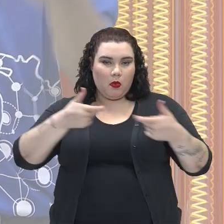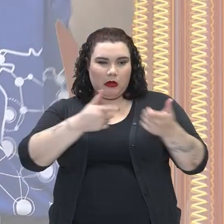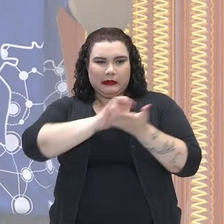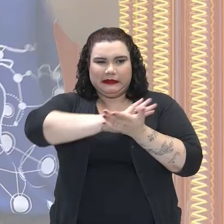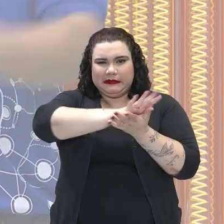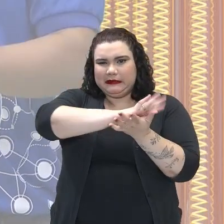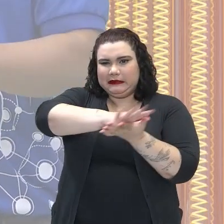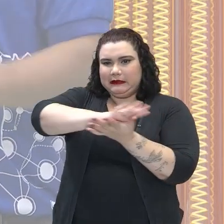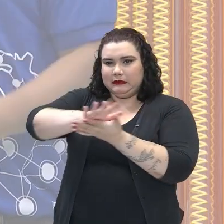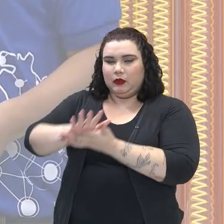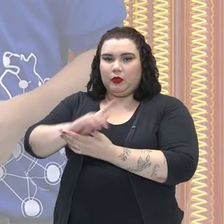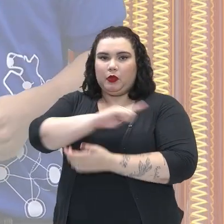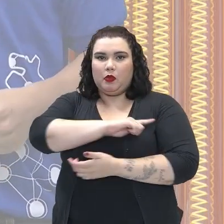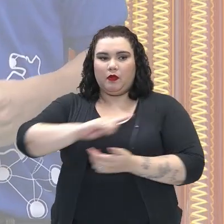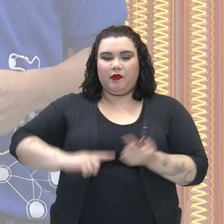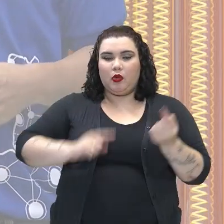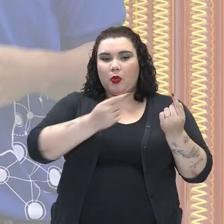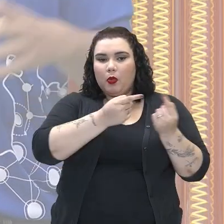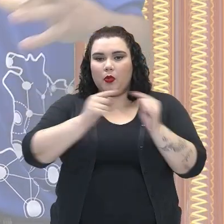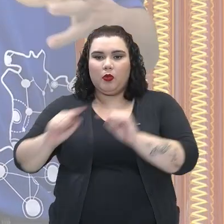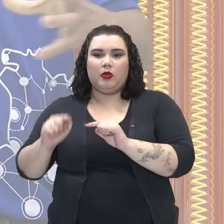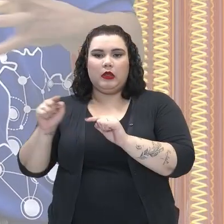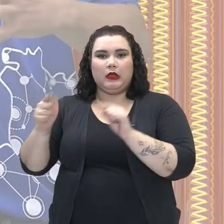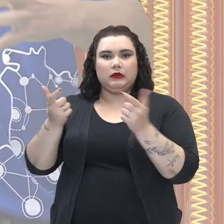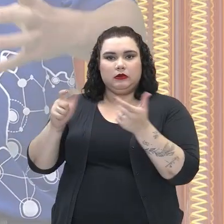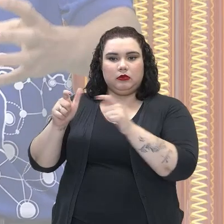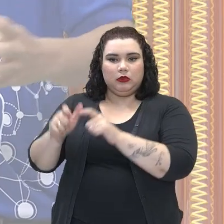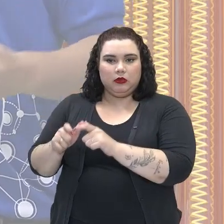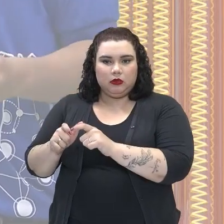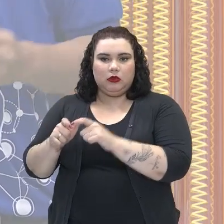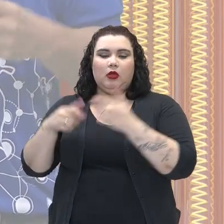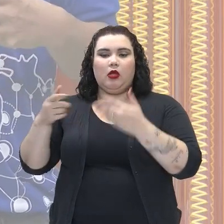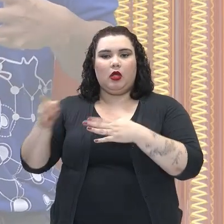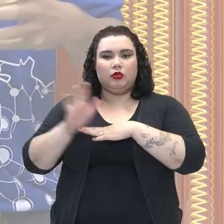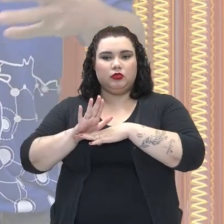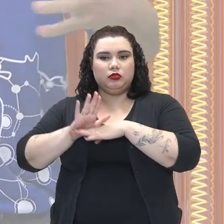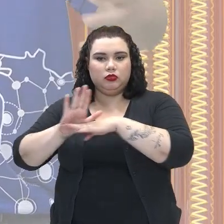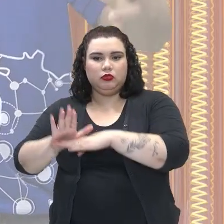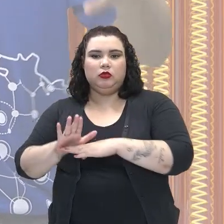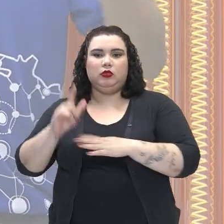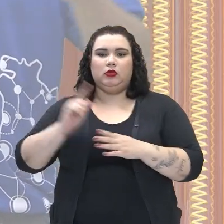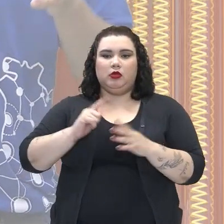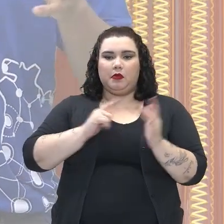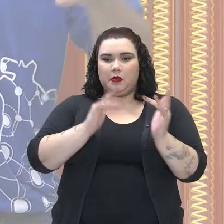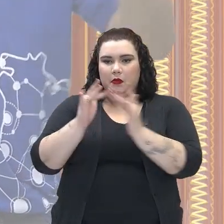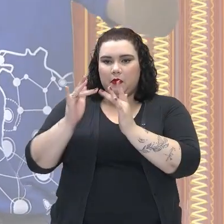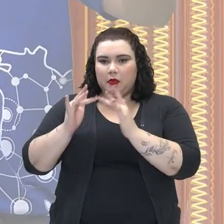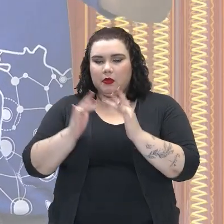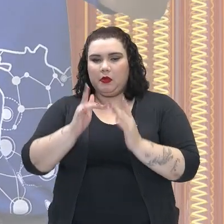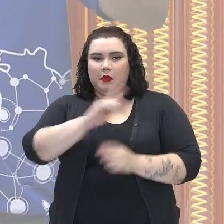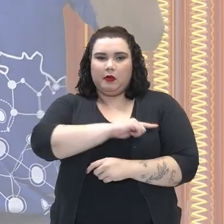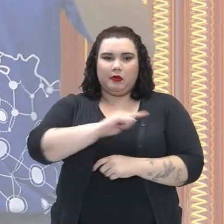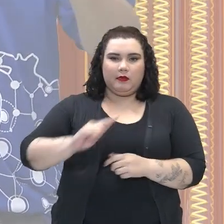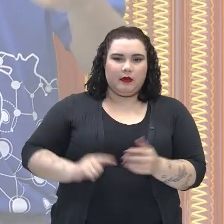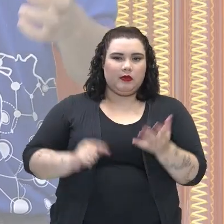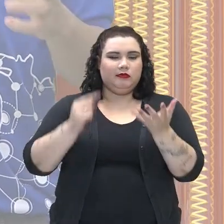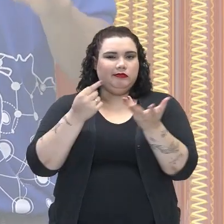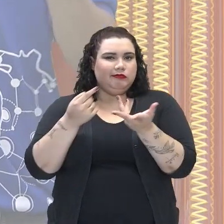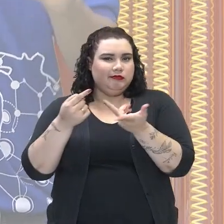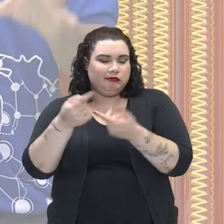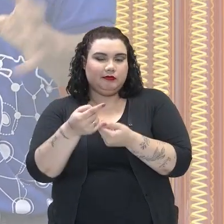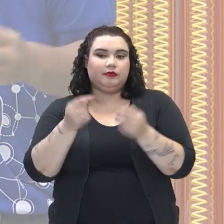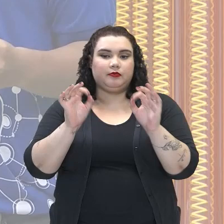do governo contra essa etnia aí que era a minoria, então ele auxiliou, todo um contato ali com os governos, com a questão e